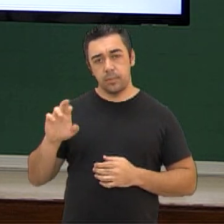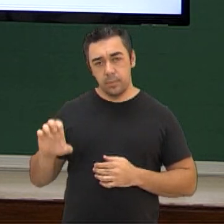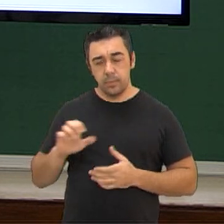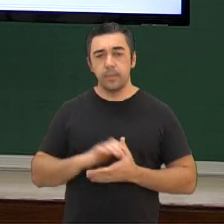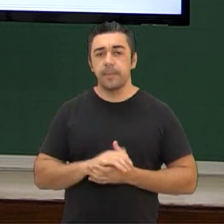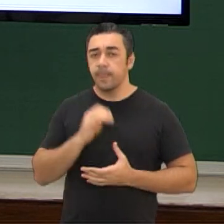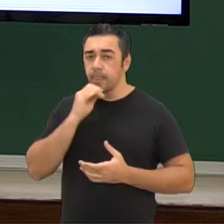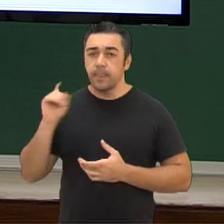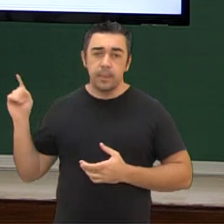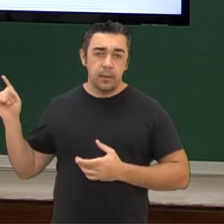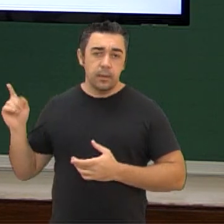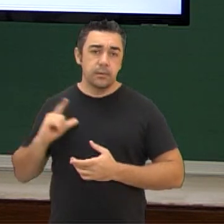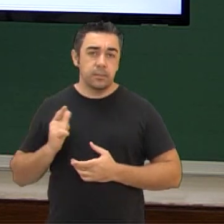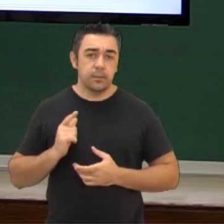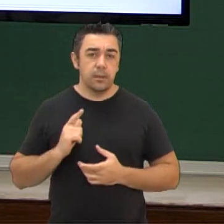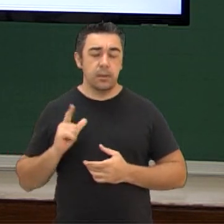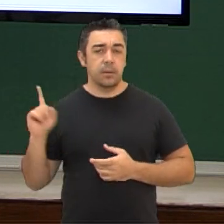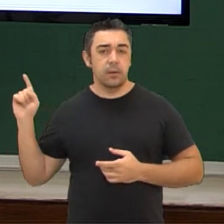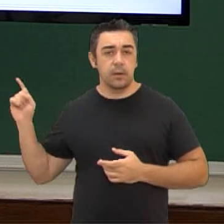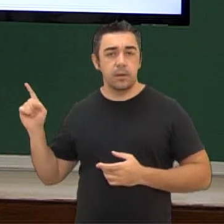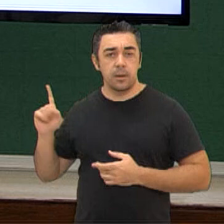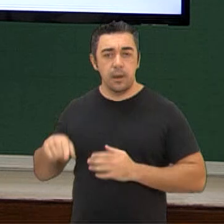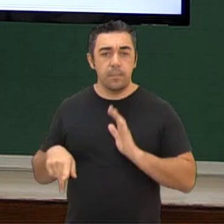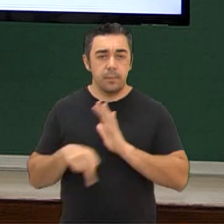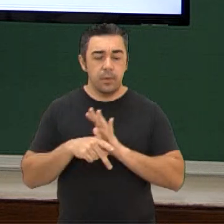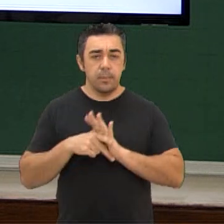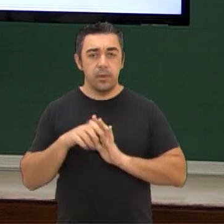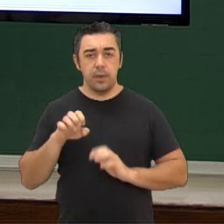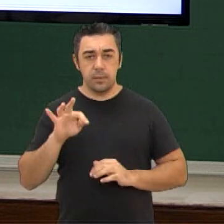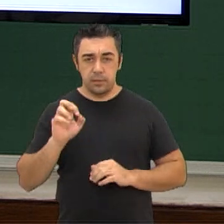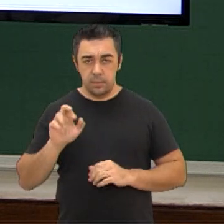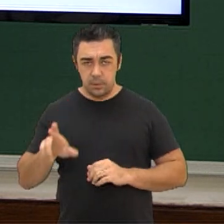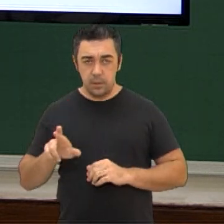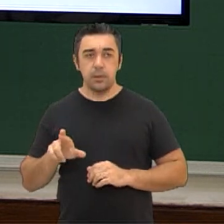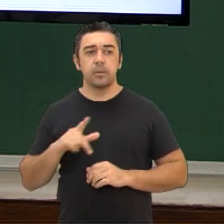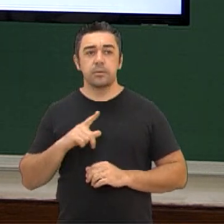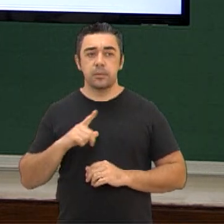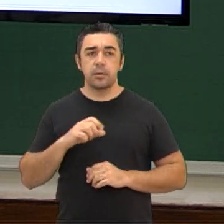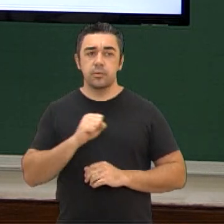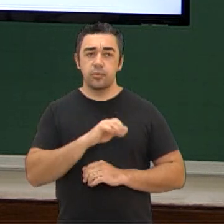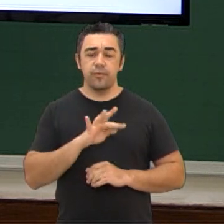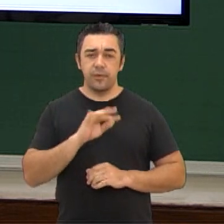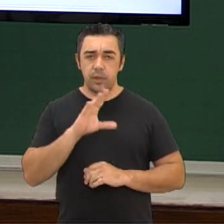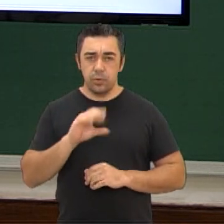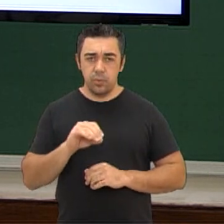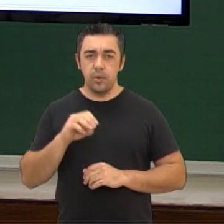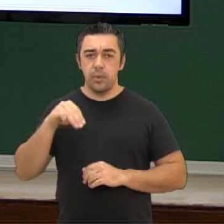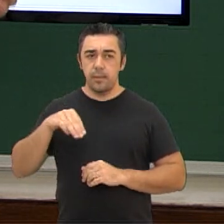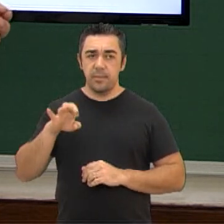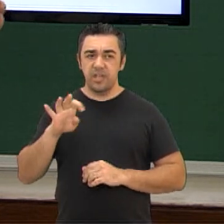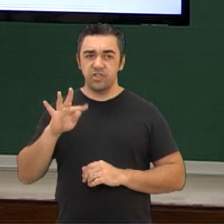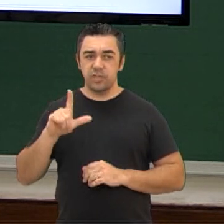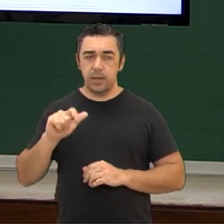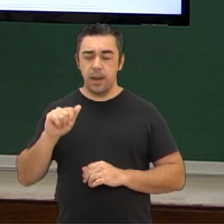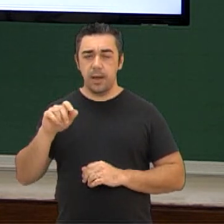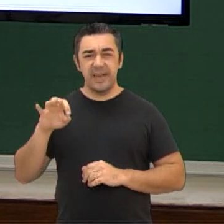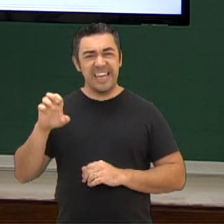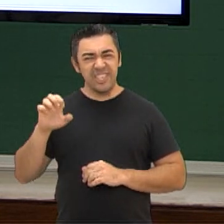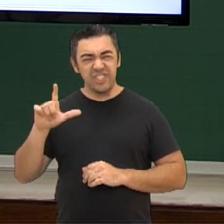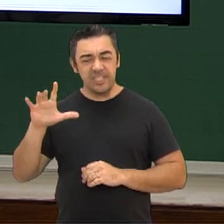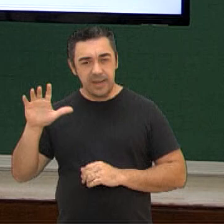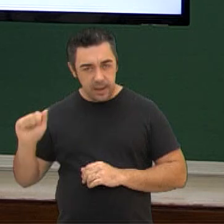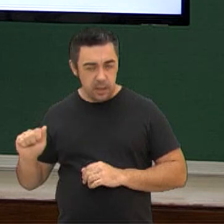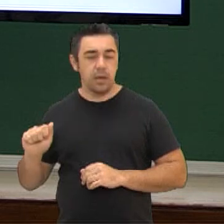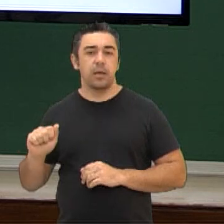do metoxetano, que é a nomenclatura do éter, e aqui eu tenho o sulfeto de metiletila.